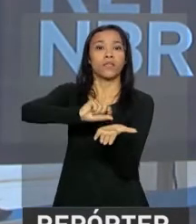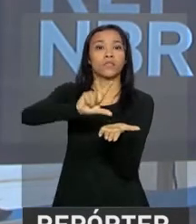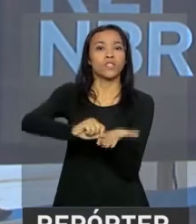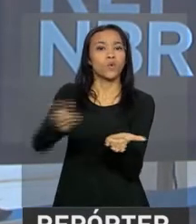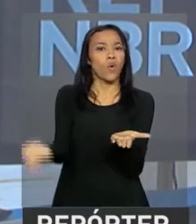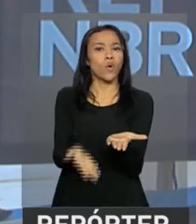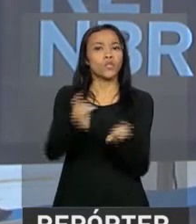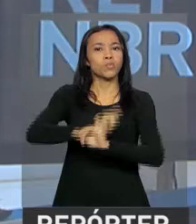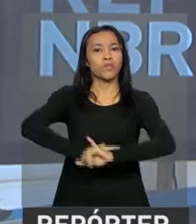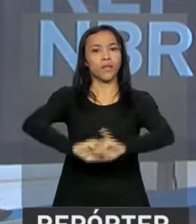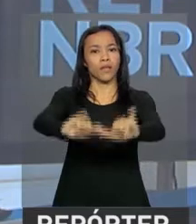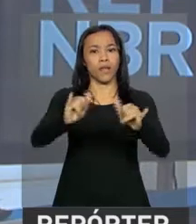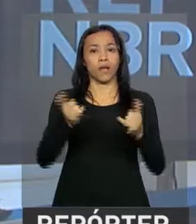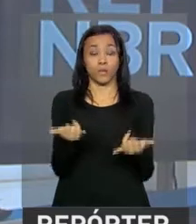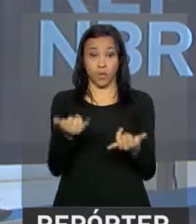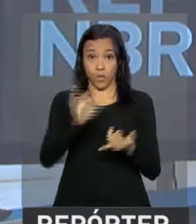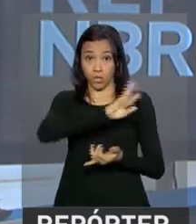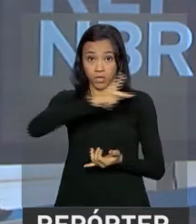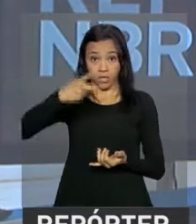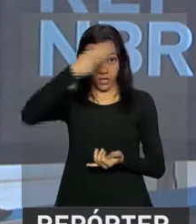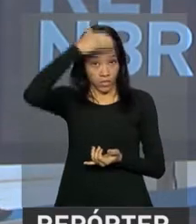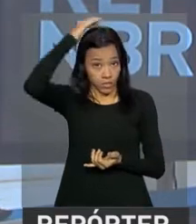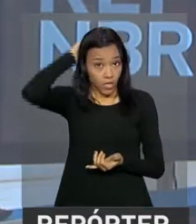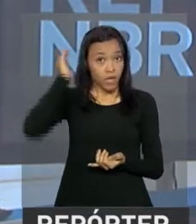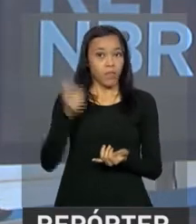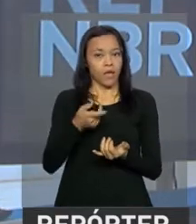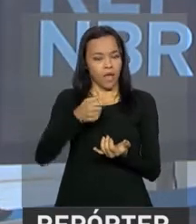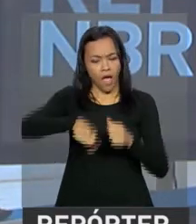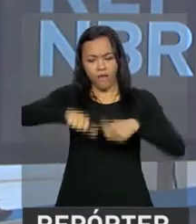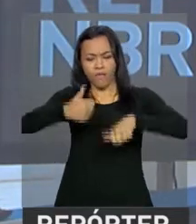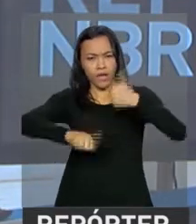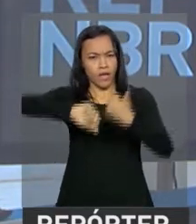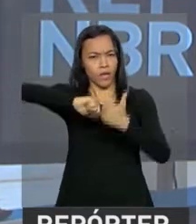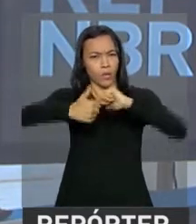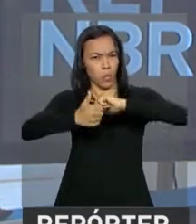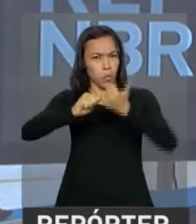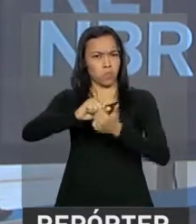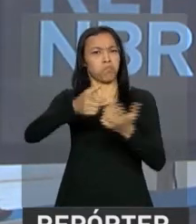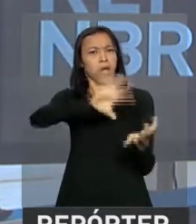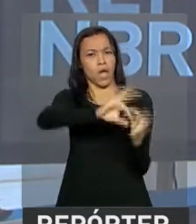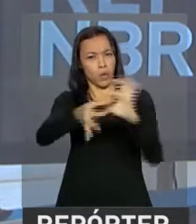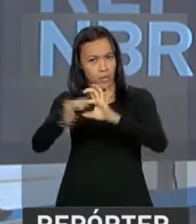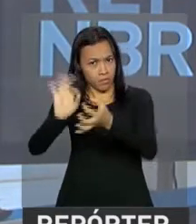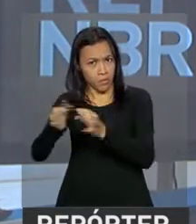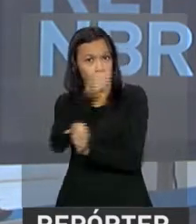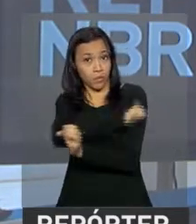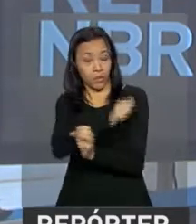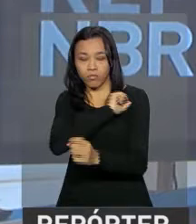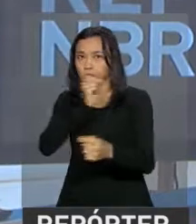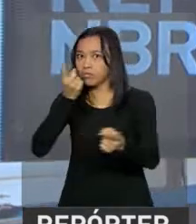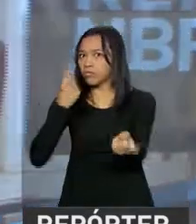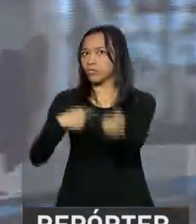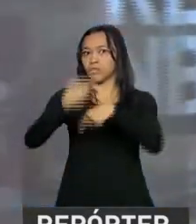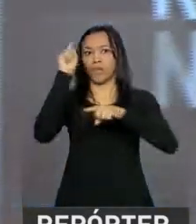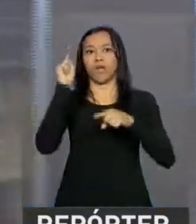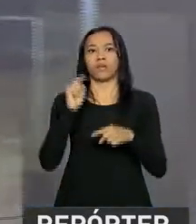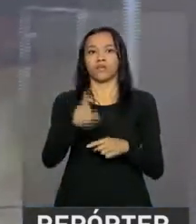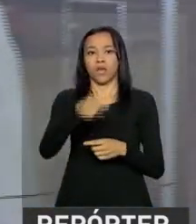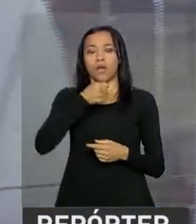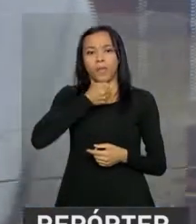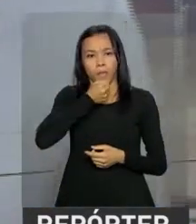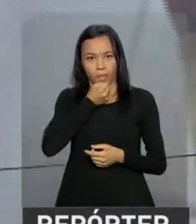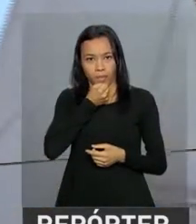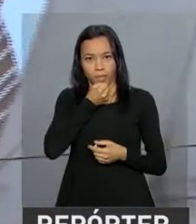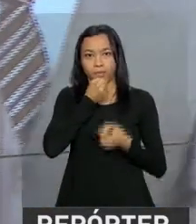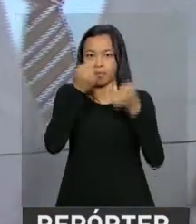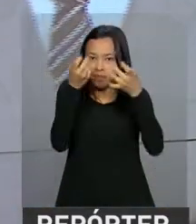hoje, o presidente em exercício Michel Temer avaliou que a Olimpíada do Rio de Janeiro foi sucesso absoluto. João Pedro Neto traz os detalhes para a